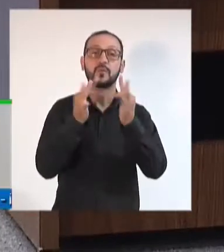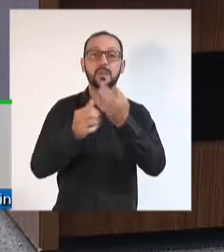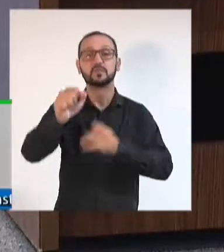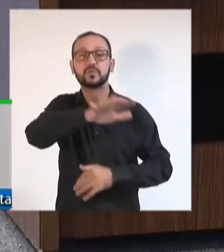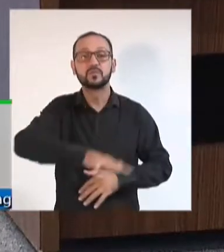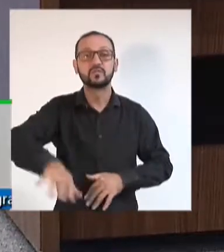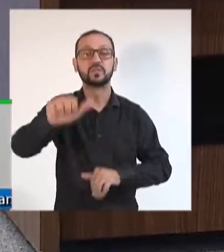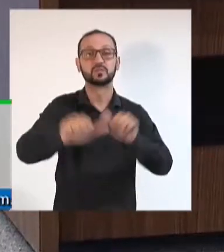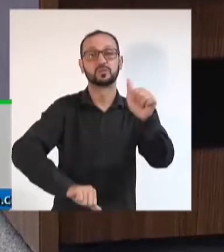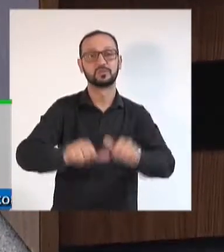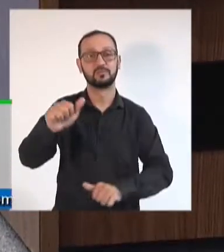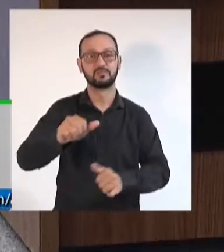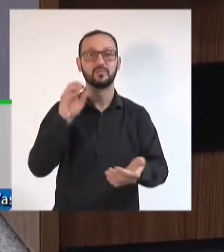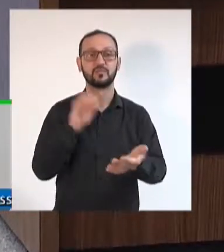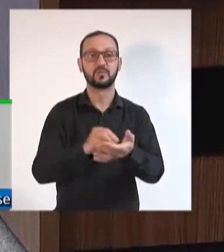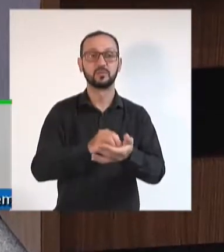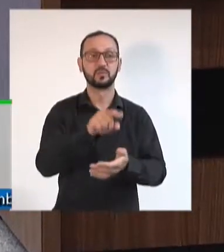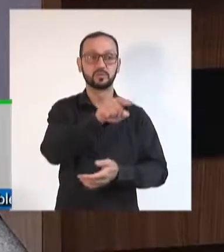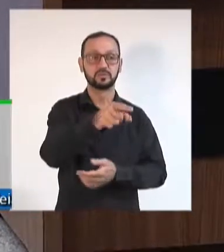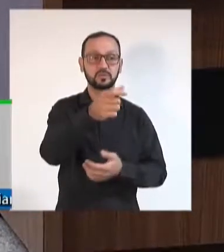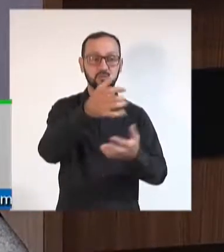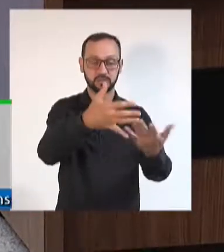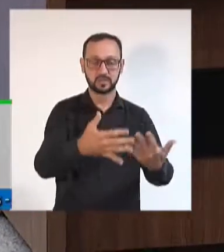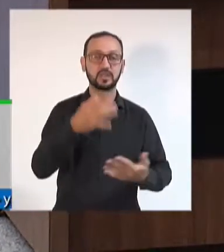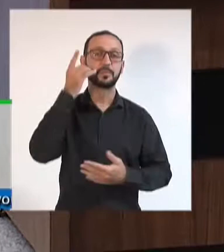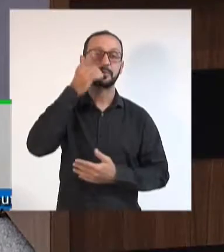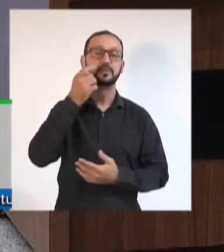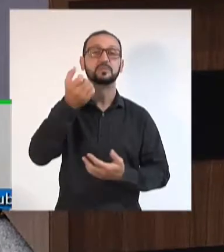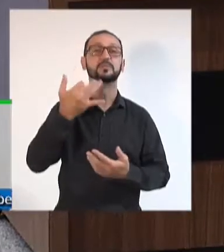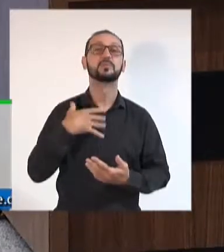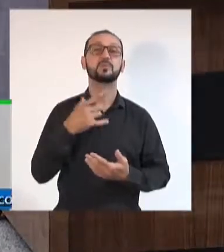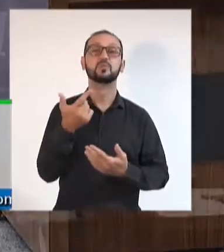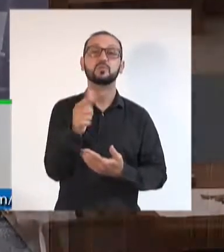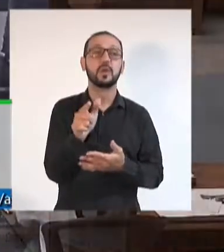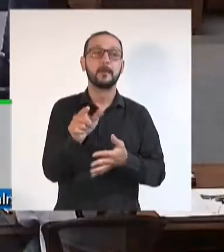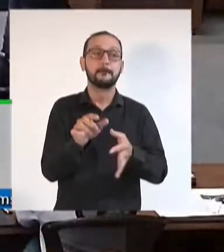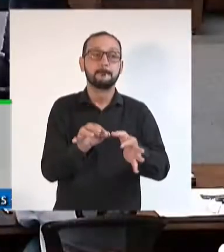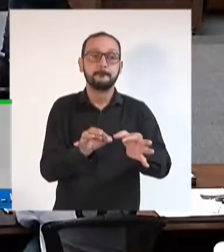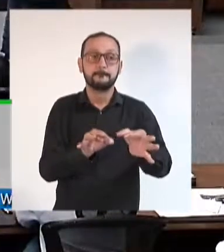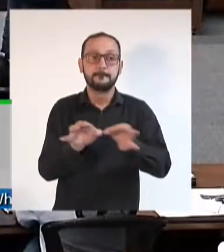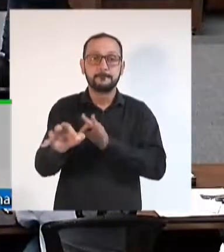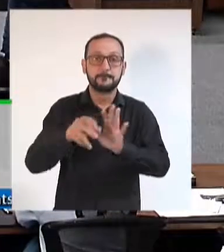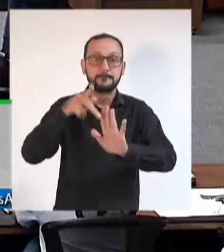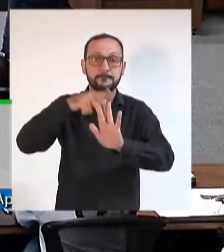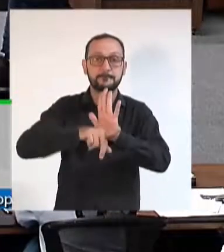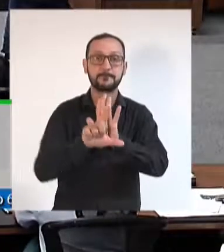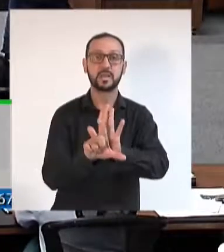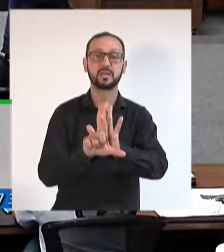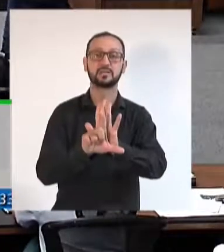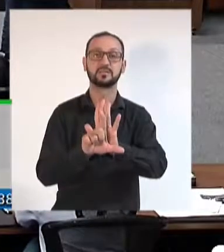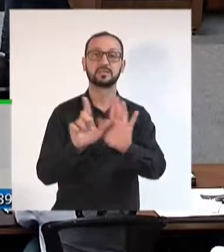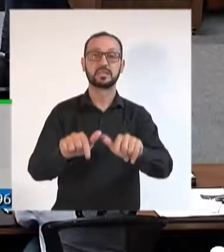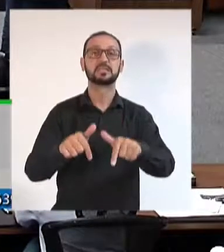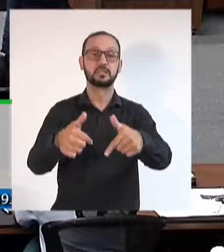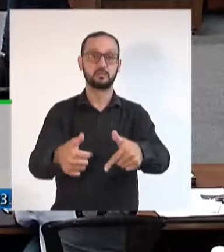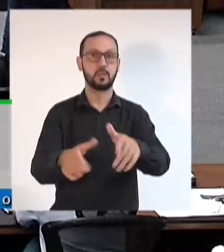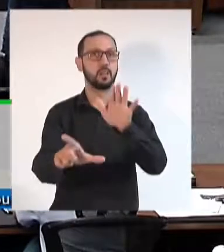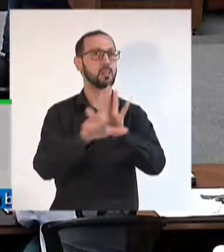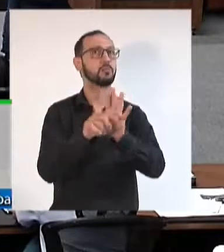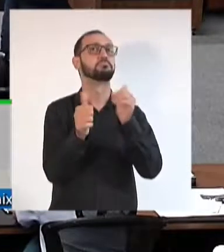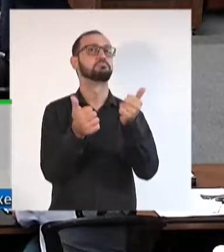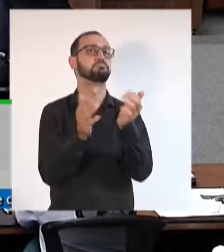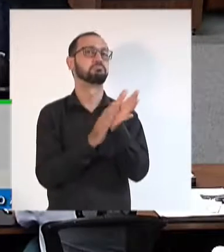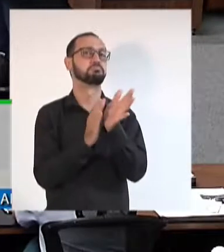sociofamiliar, porque a gente não tem o que o senhor falou no início, deputado, um planejamento de ação. Lei nós